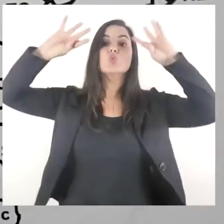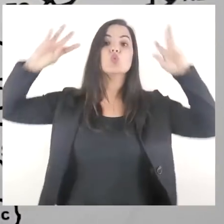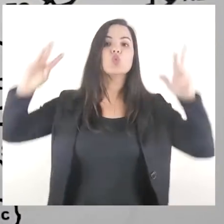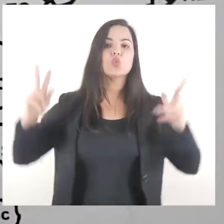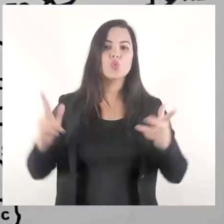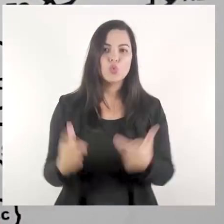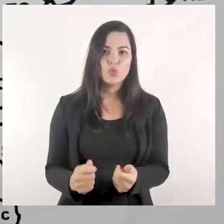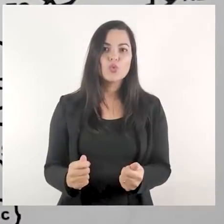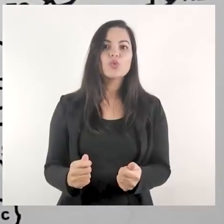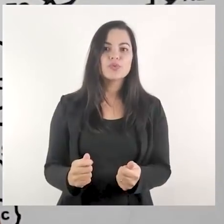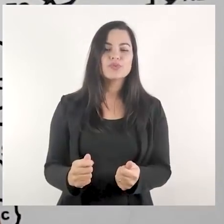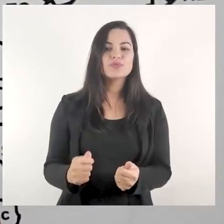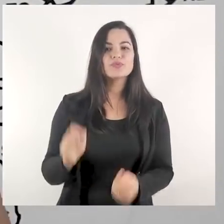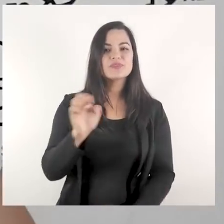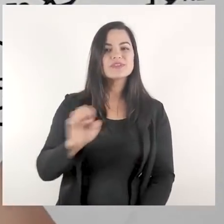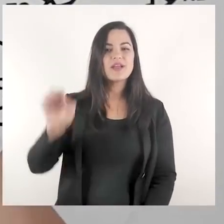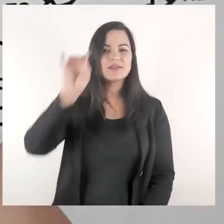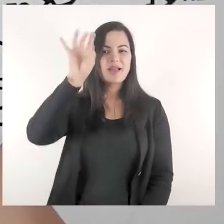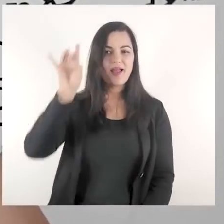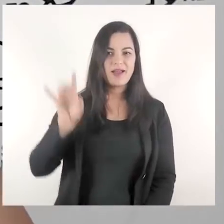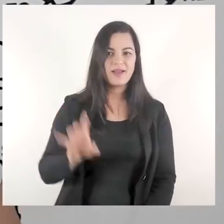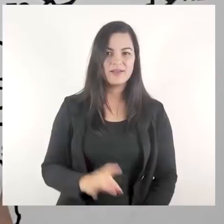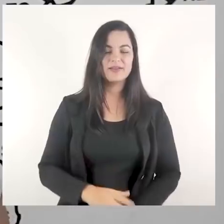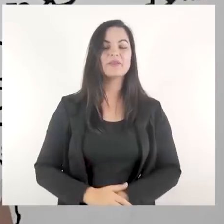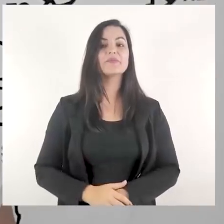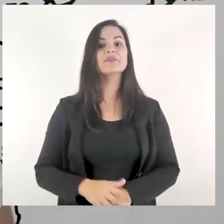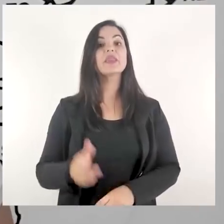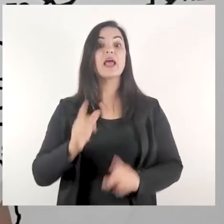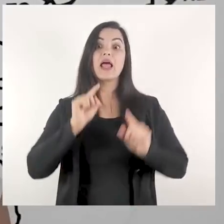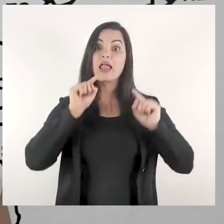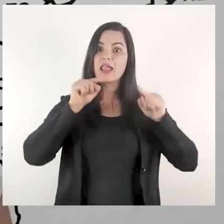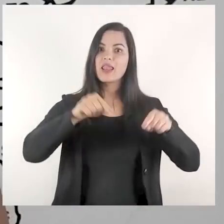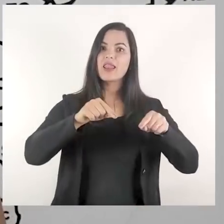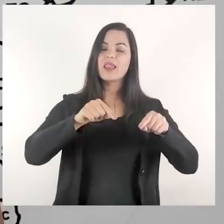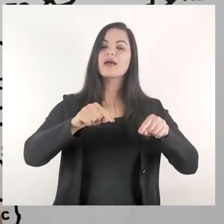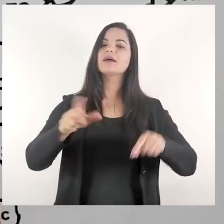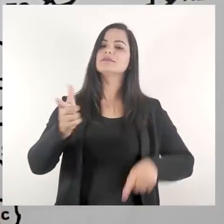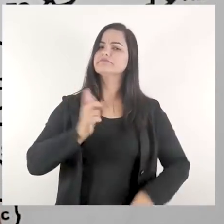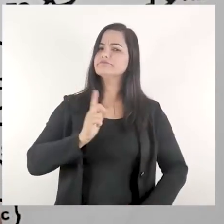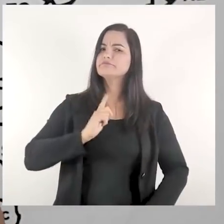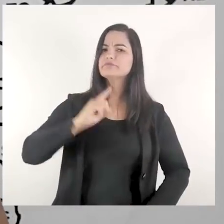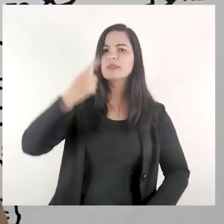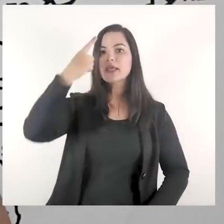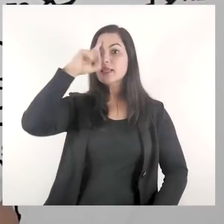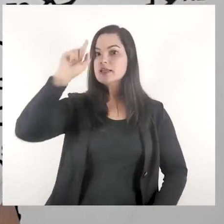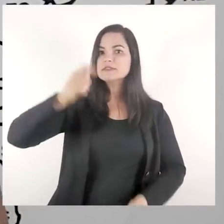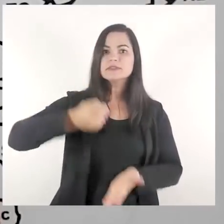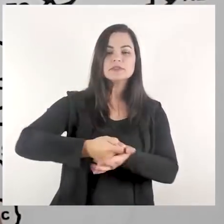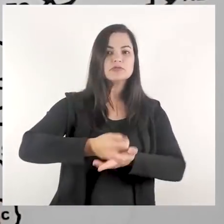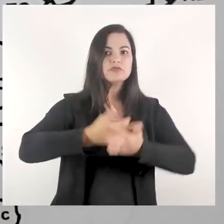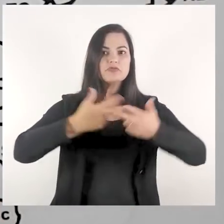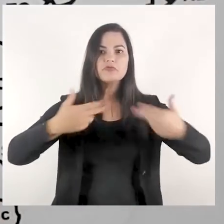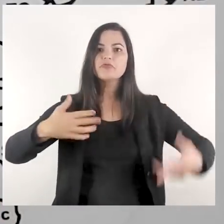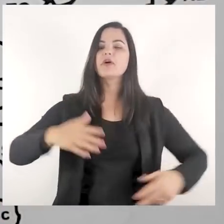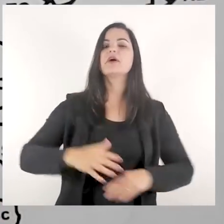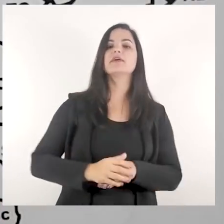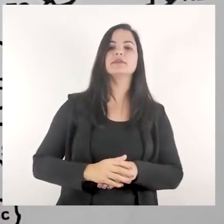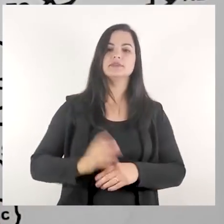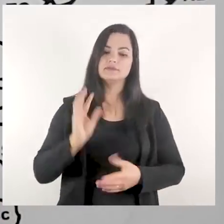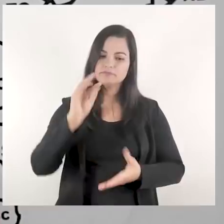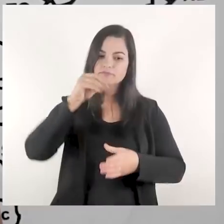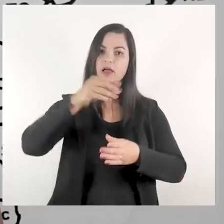outros estados. É lá que nós temos muitas decisões sendo tomadas e nós vamos falar um pouquinho mais